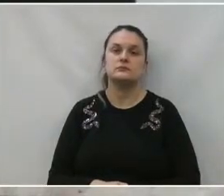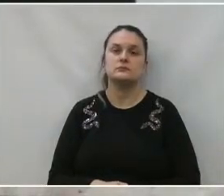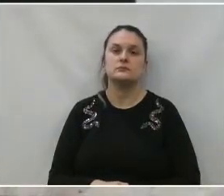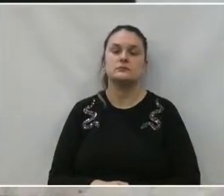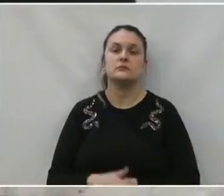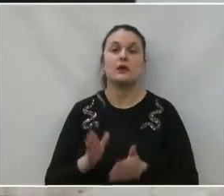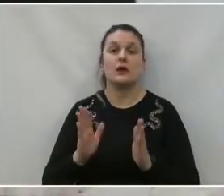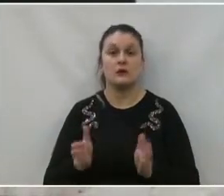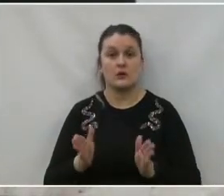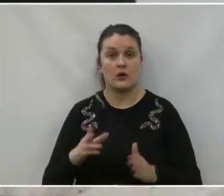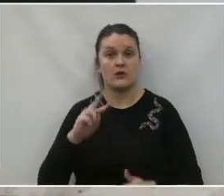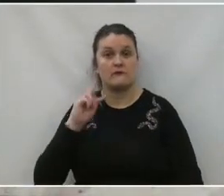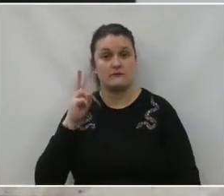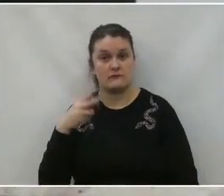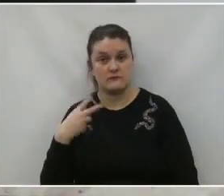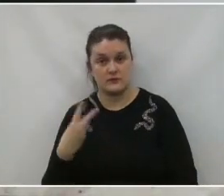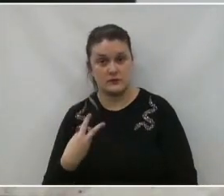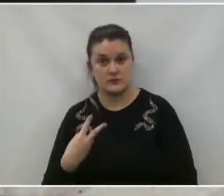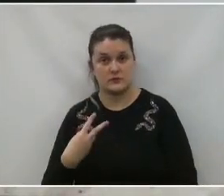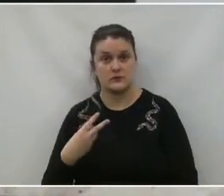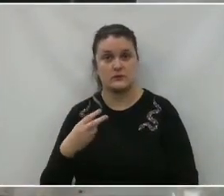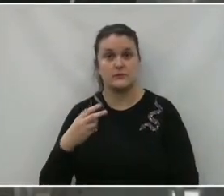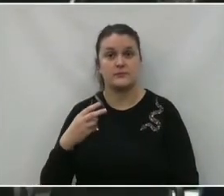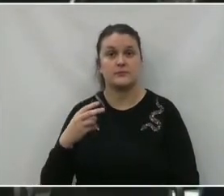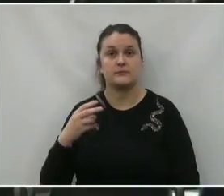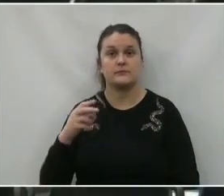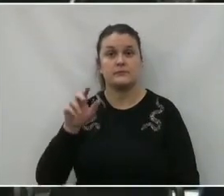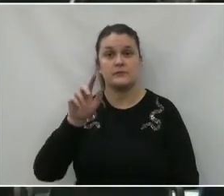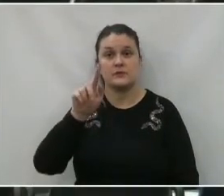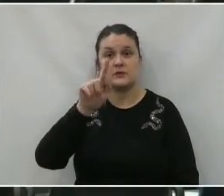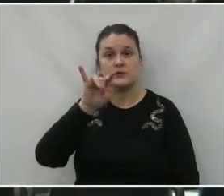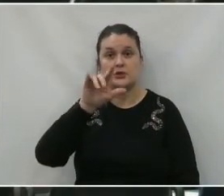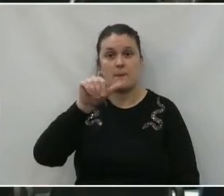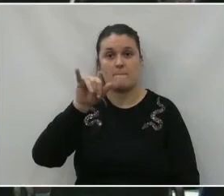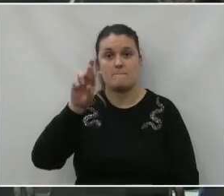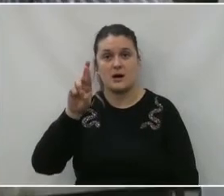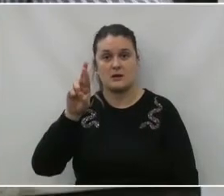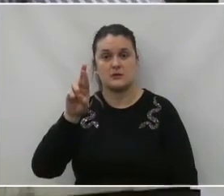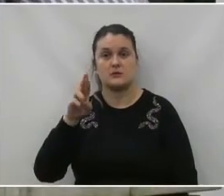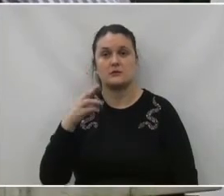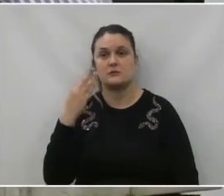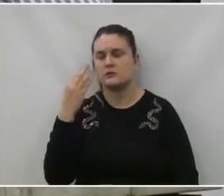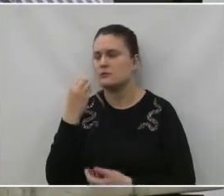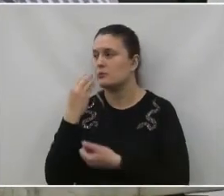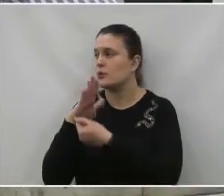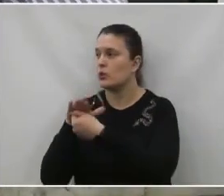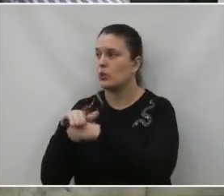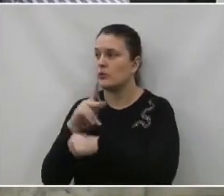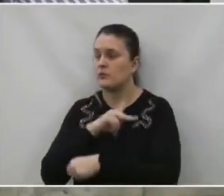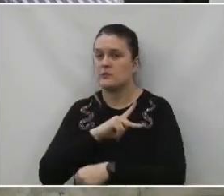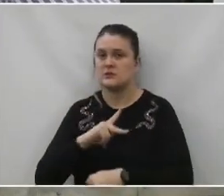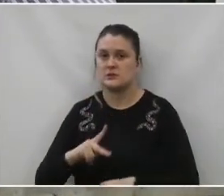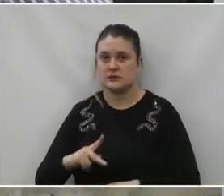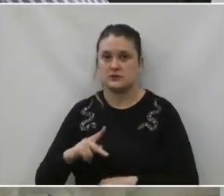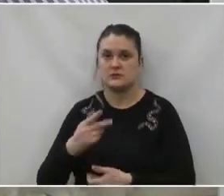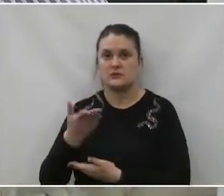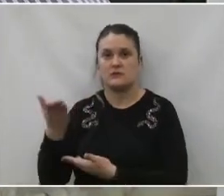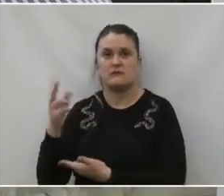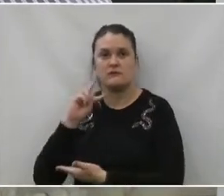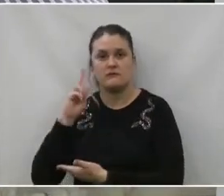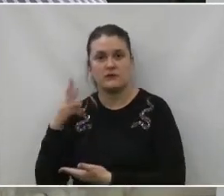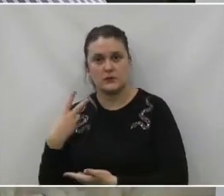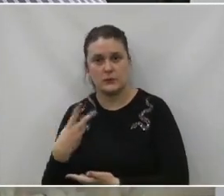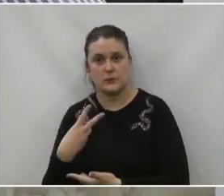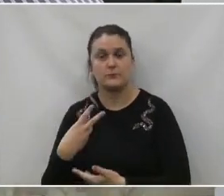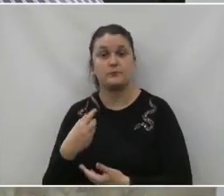Com a palavra, vereador Carlos Pogogelski. Senhora presidente, demais colegas, sobre a